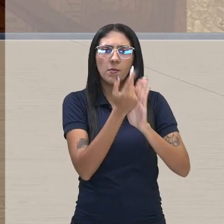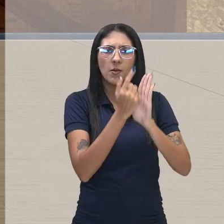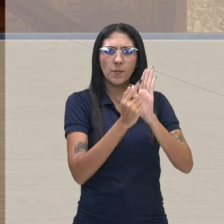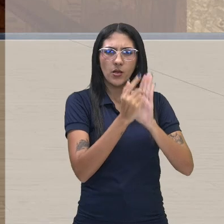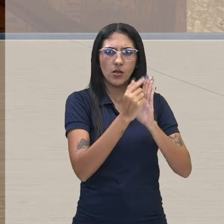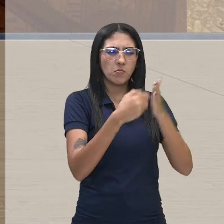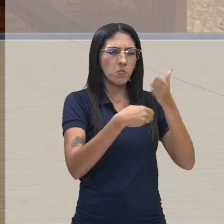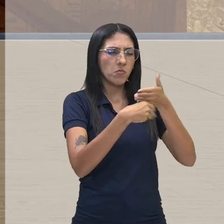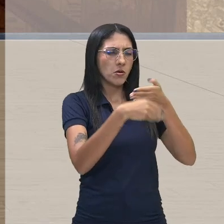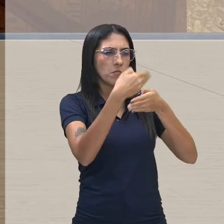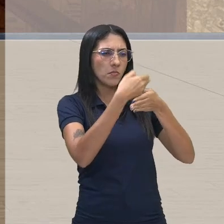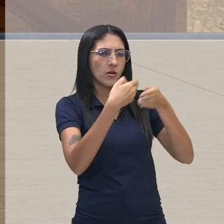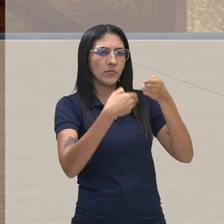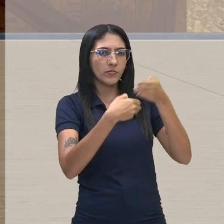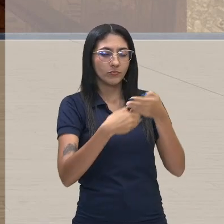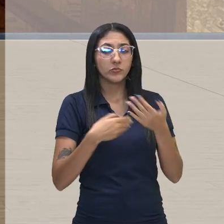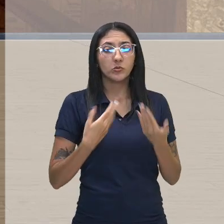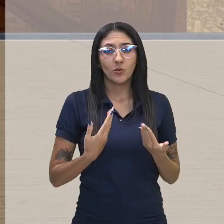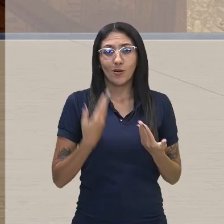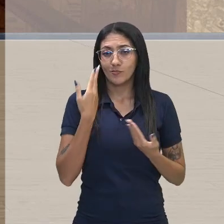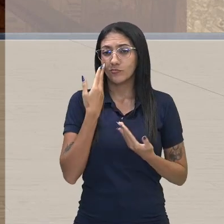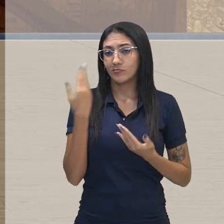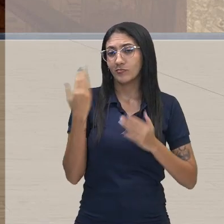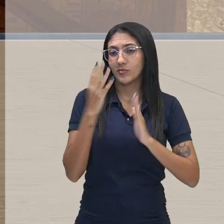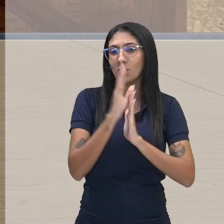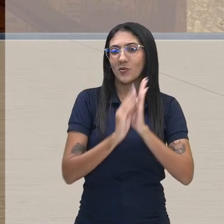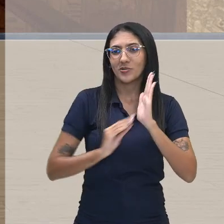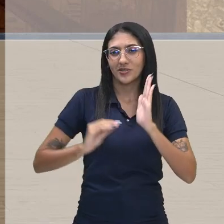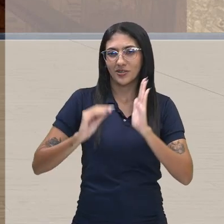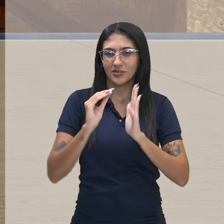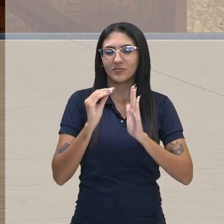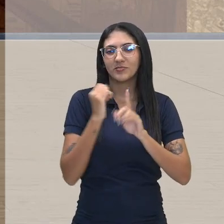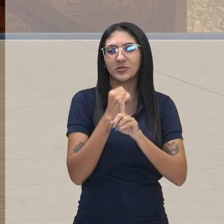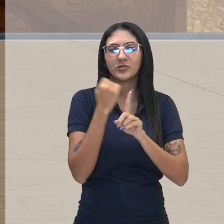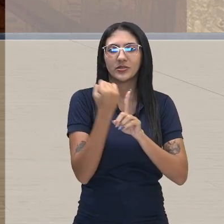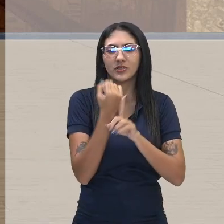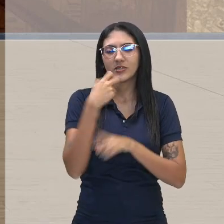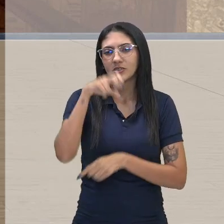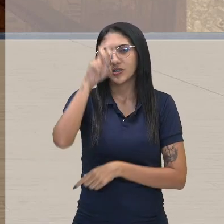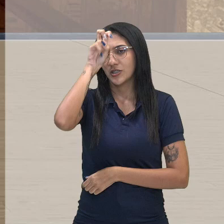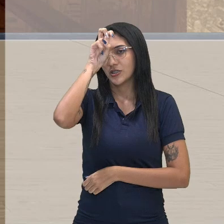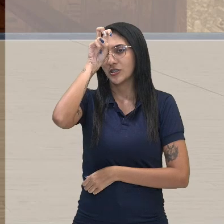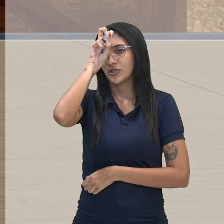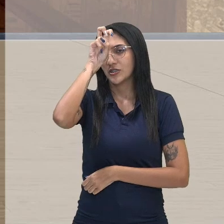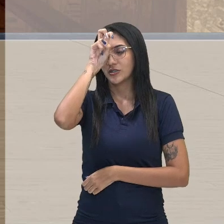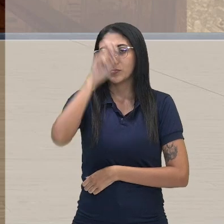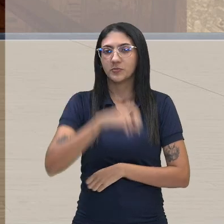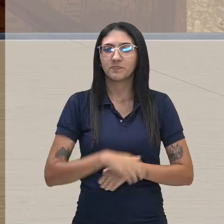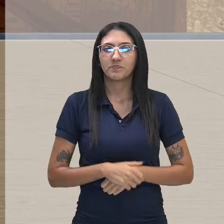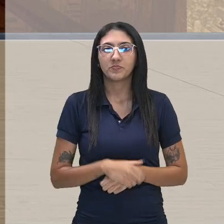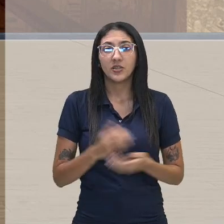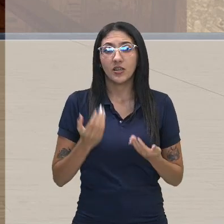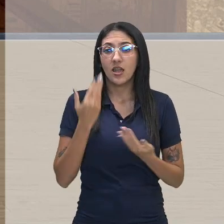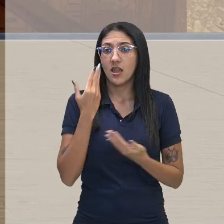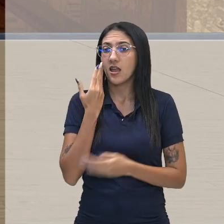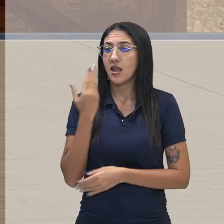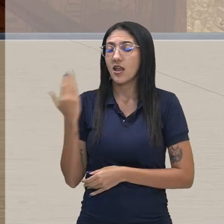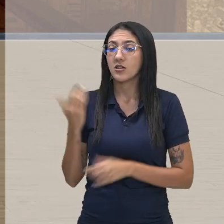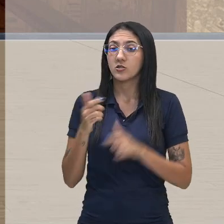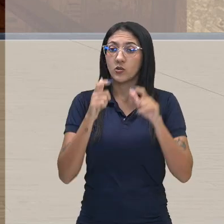paredes, como é o exemplo da civilização egípcia, né, que é justamente o cenário em que estamos